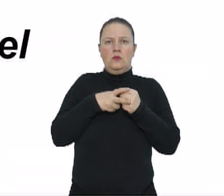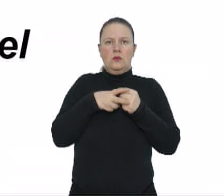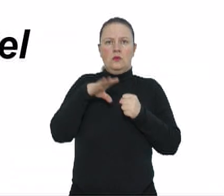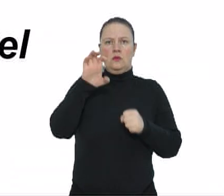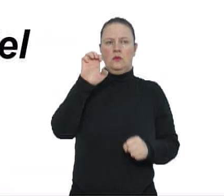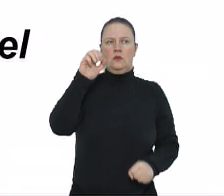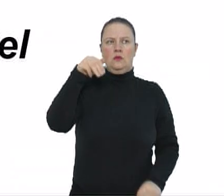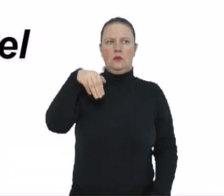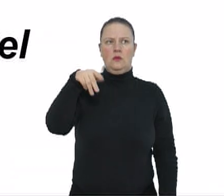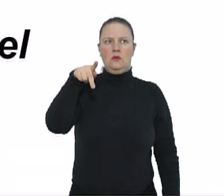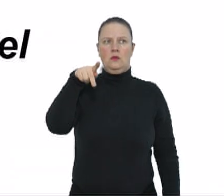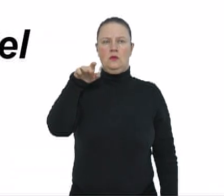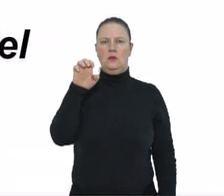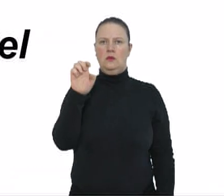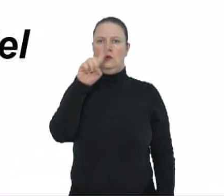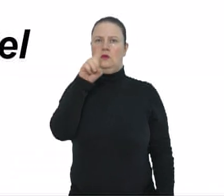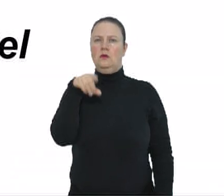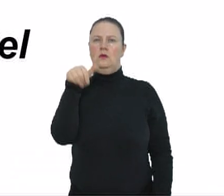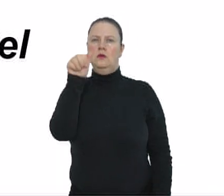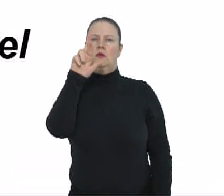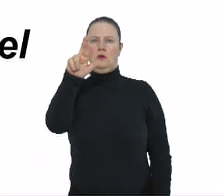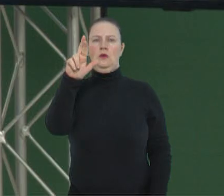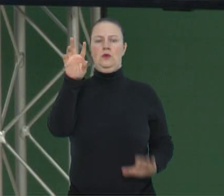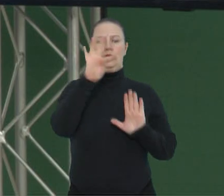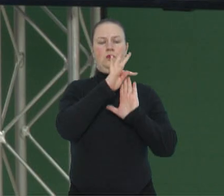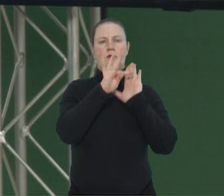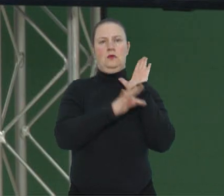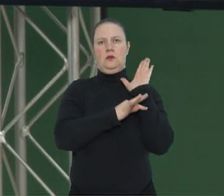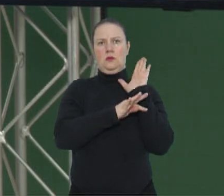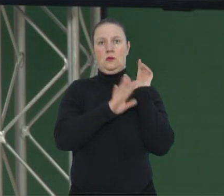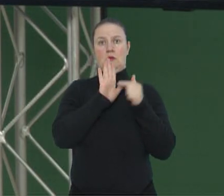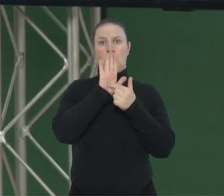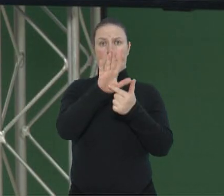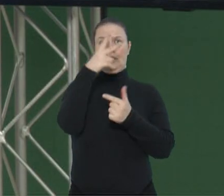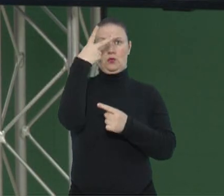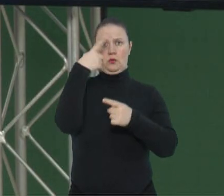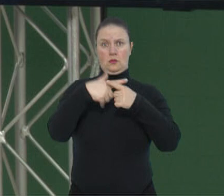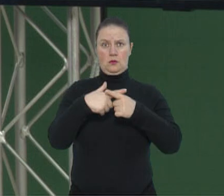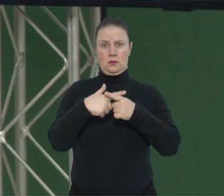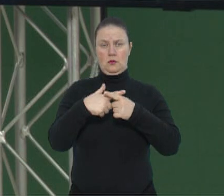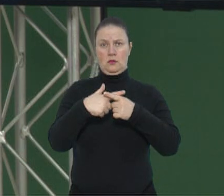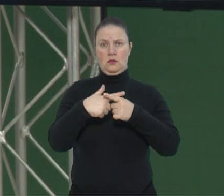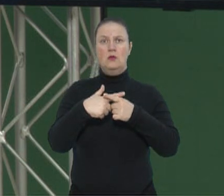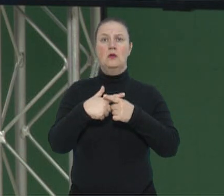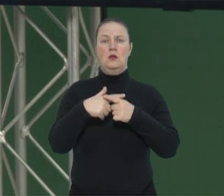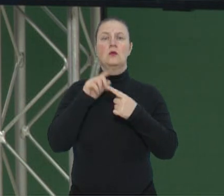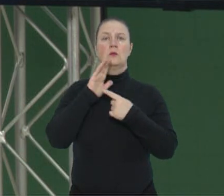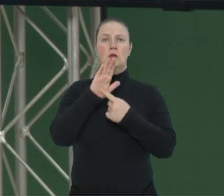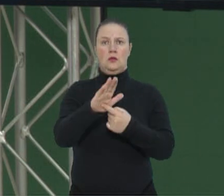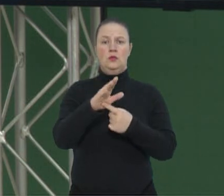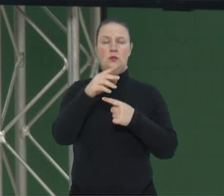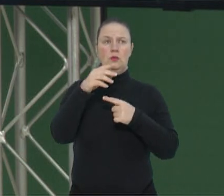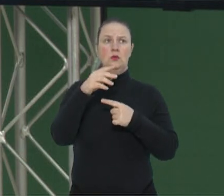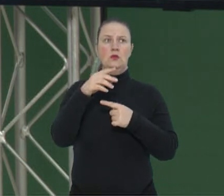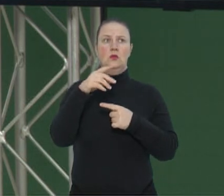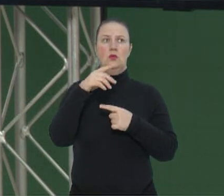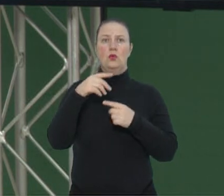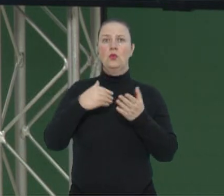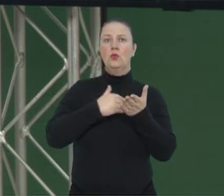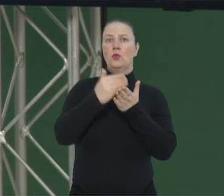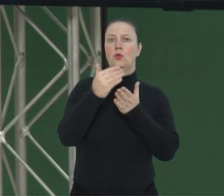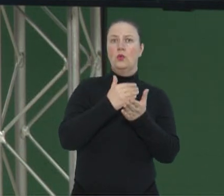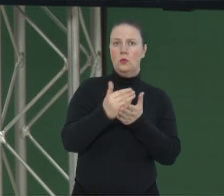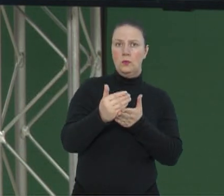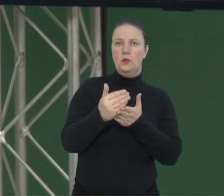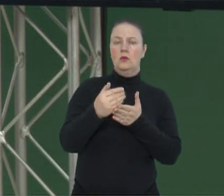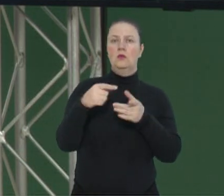el texto? Se vocês observarem, aparece 2 vezes aqui, no final do 3º verso e no início,